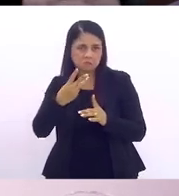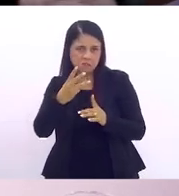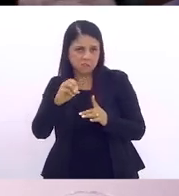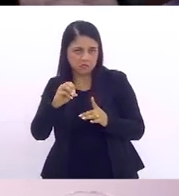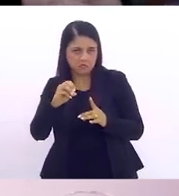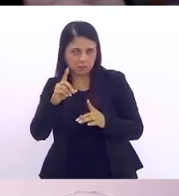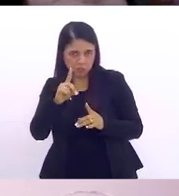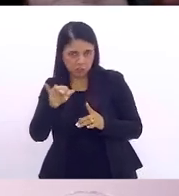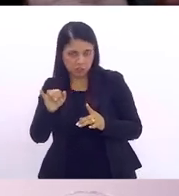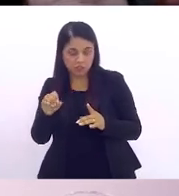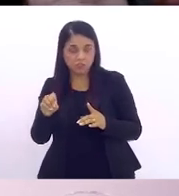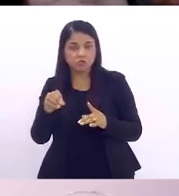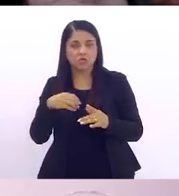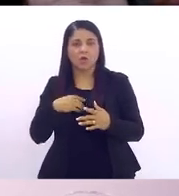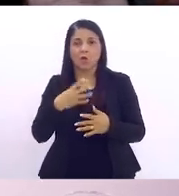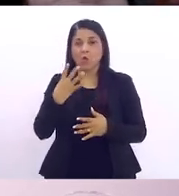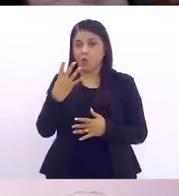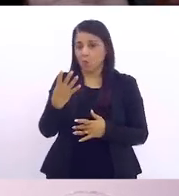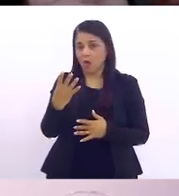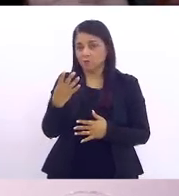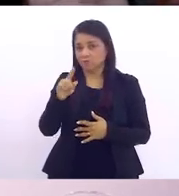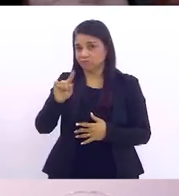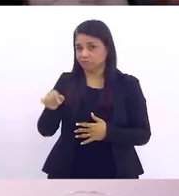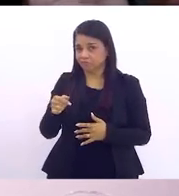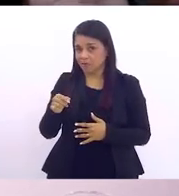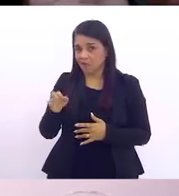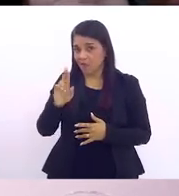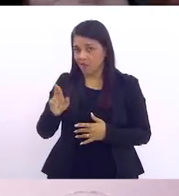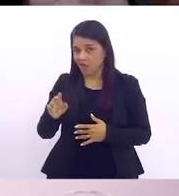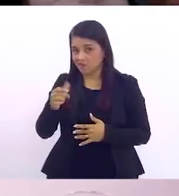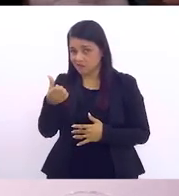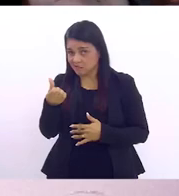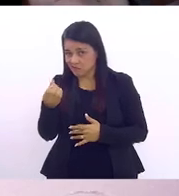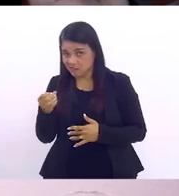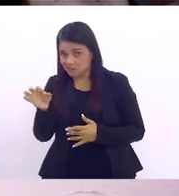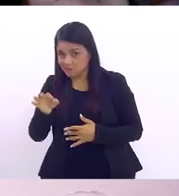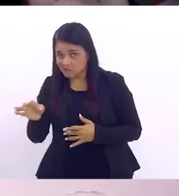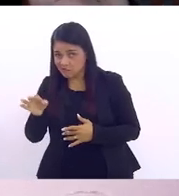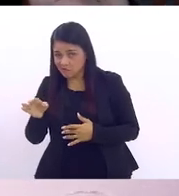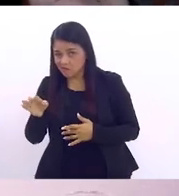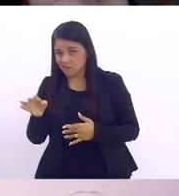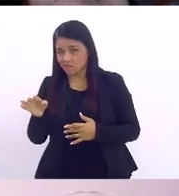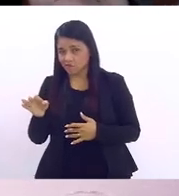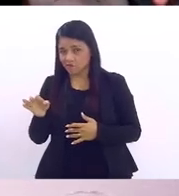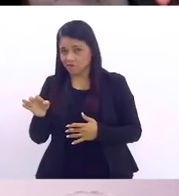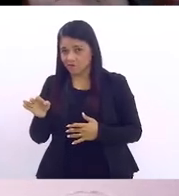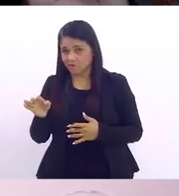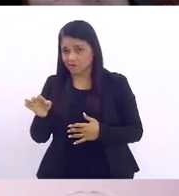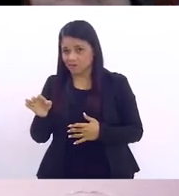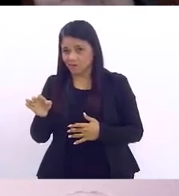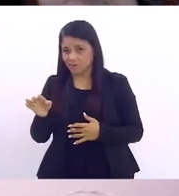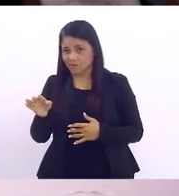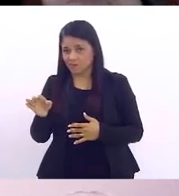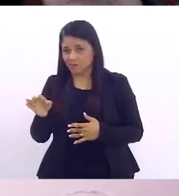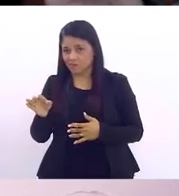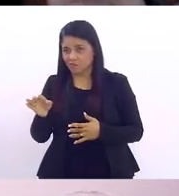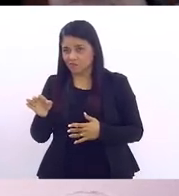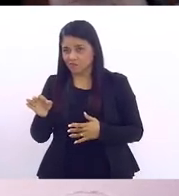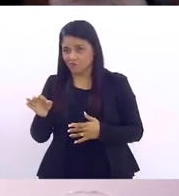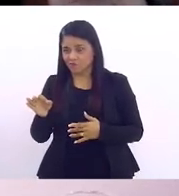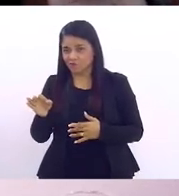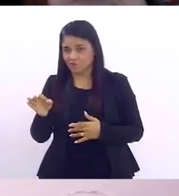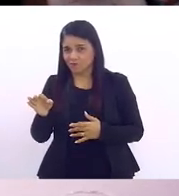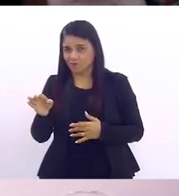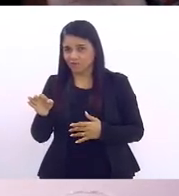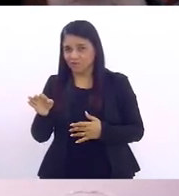razoável que o valor de 460 é seja colocado Como uma